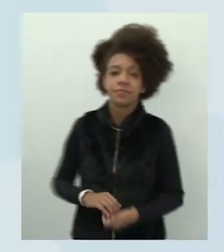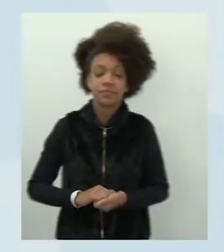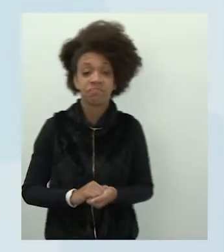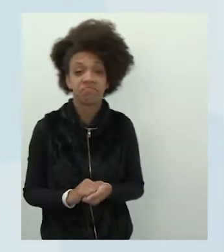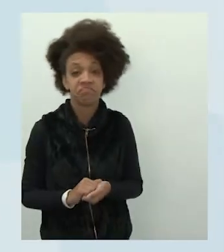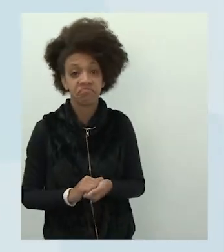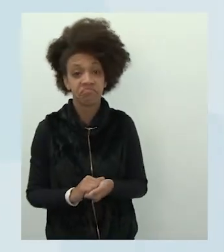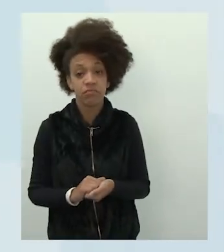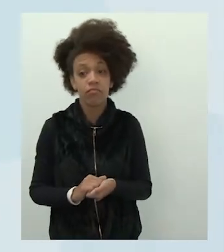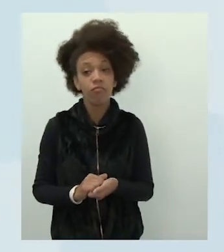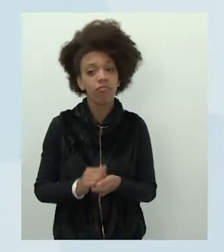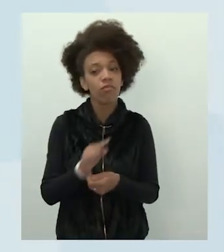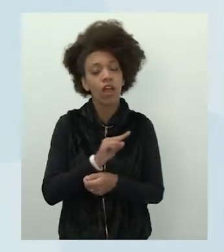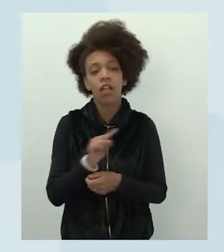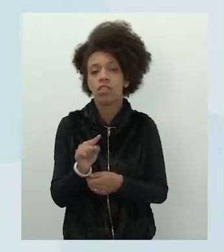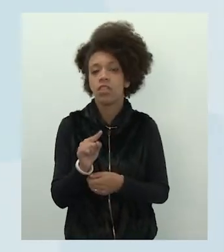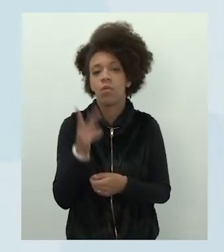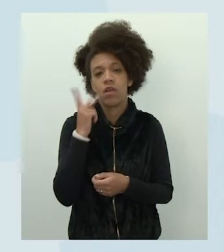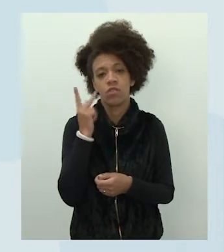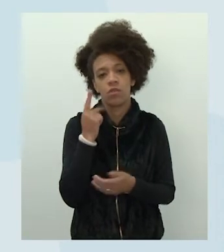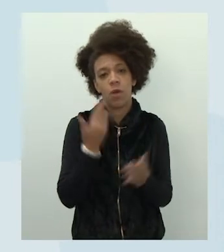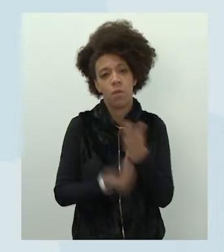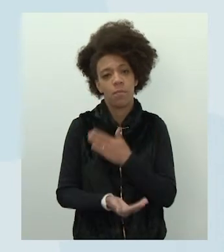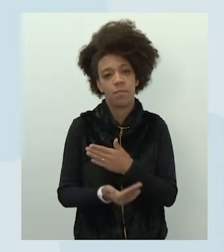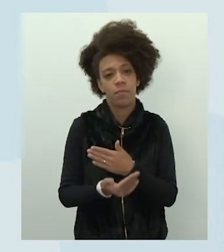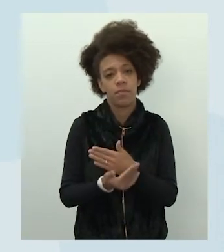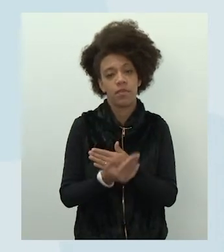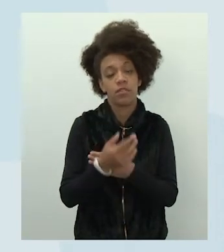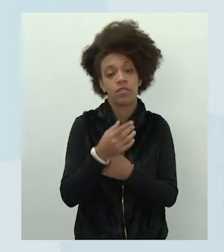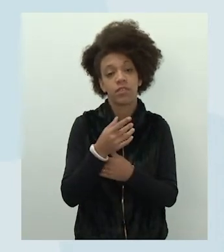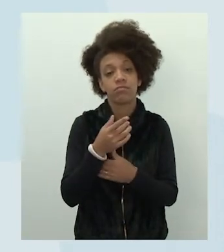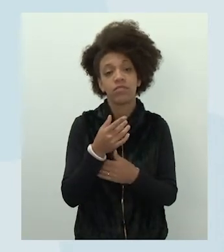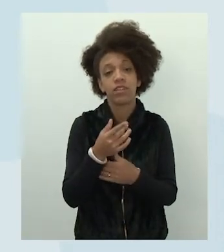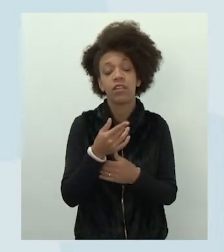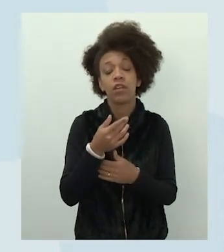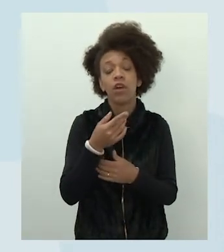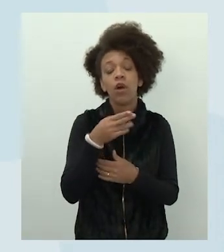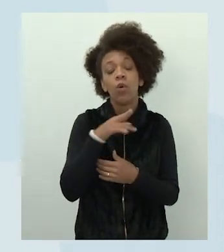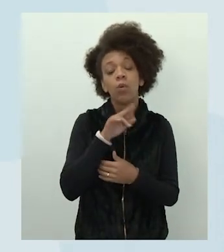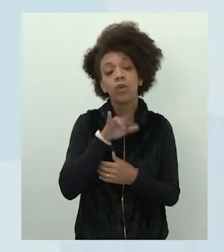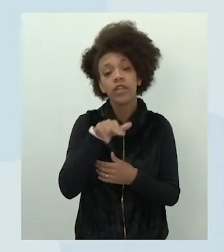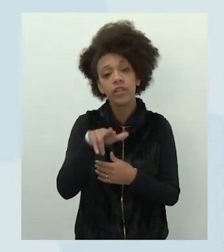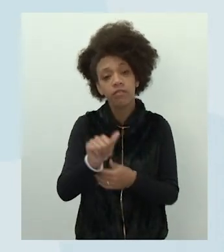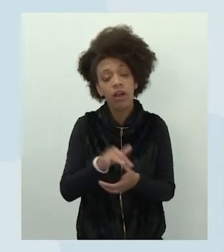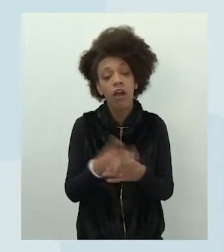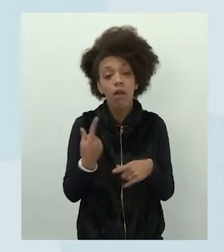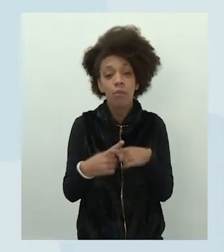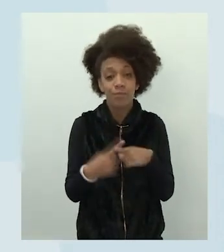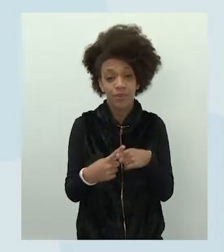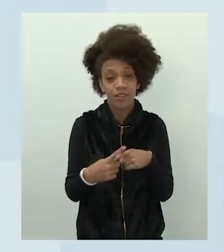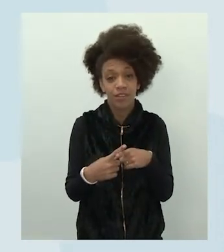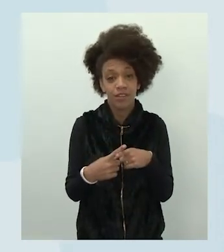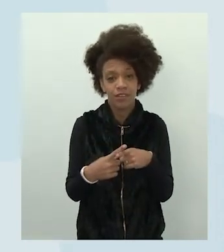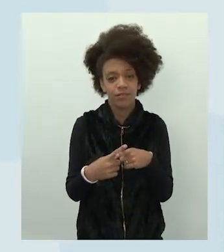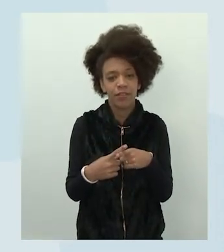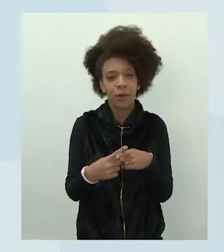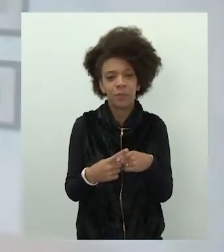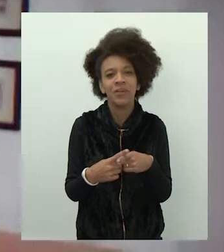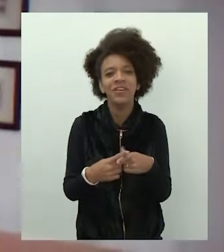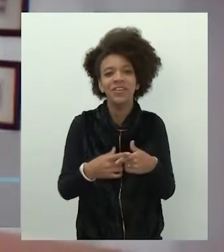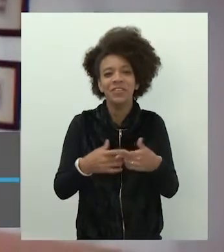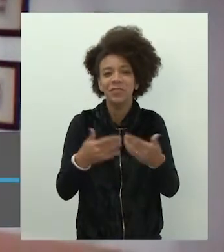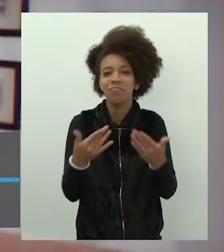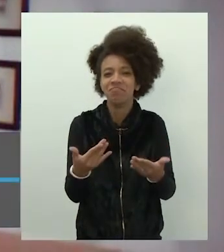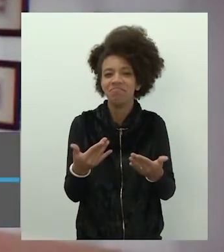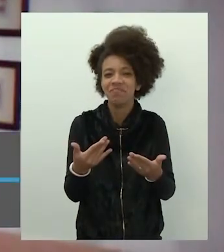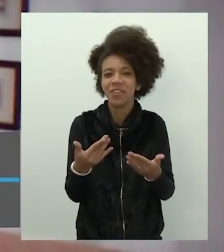Não é normal perder urina. Quando a gente perde urina, é porque está com a musculatura